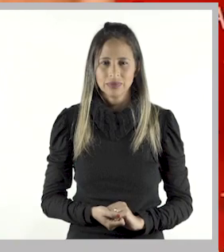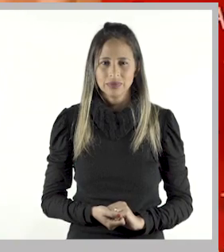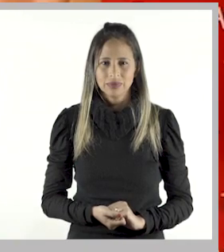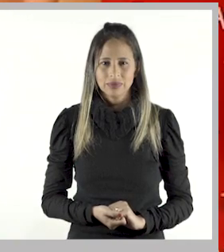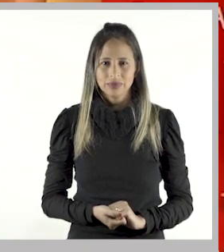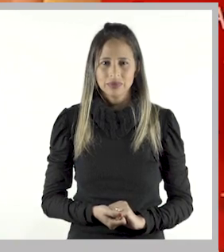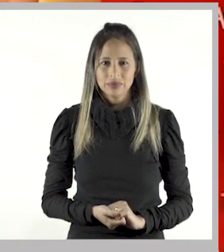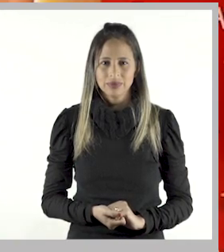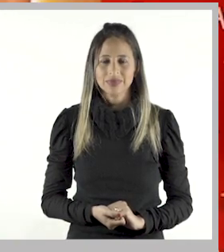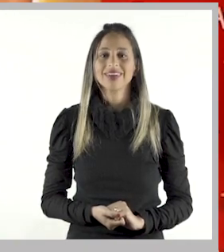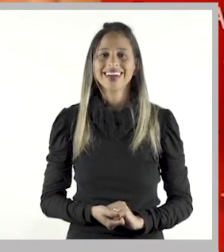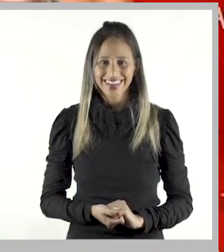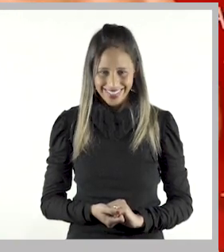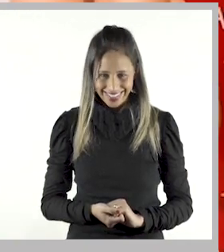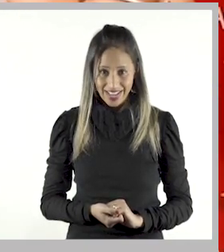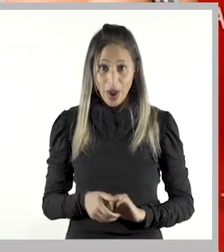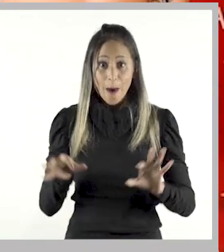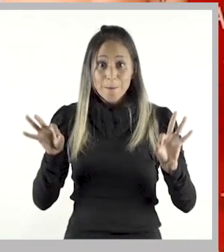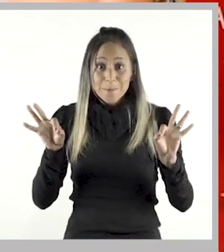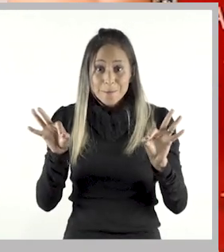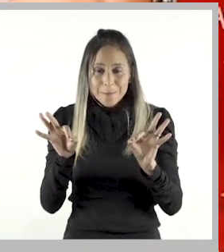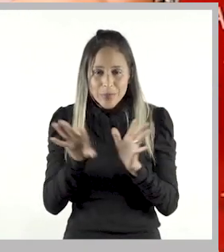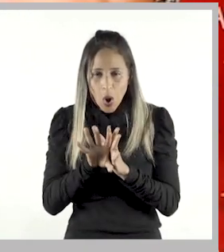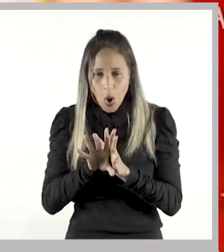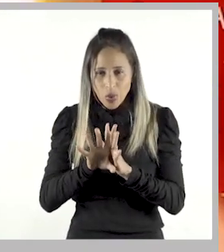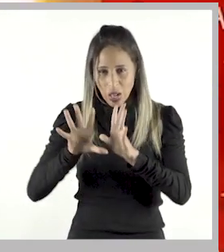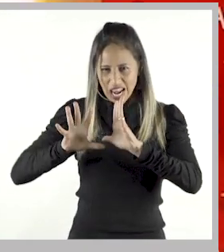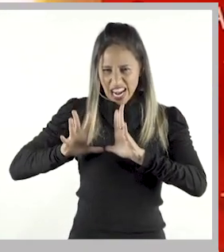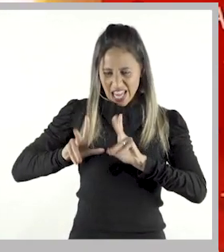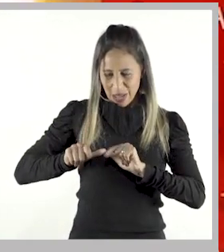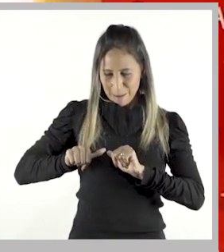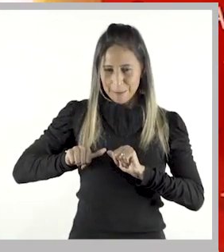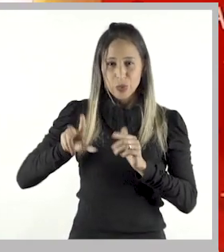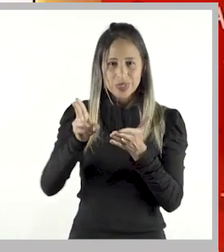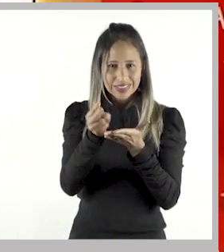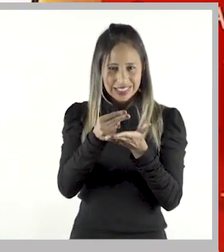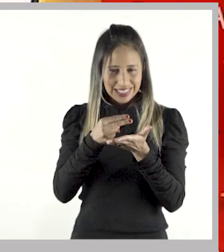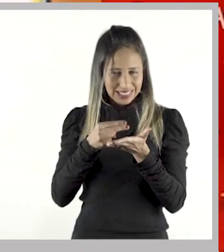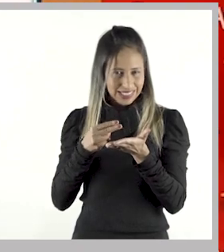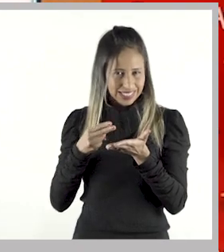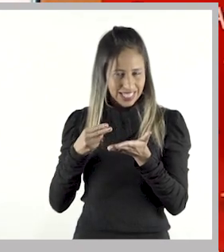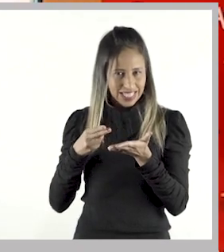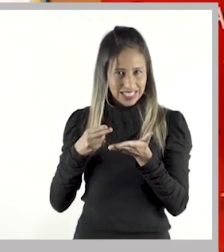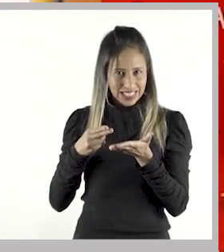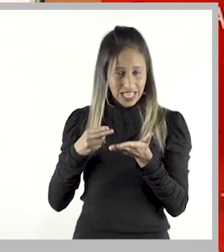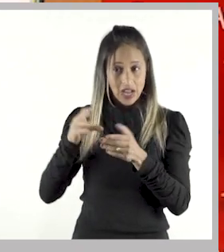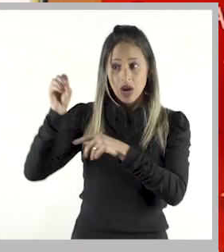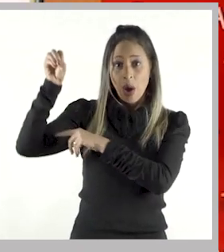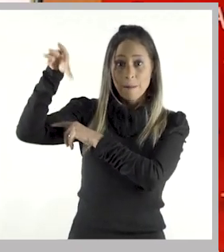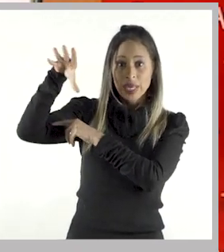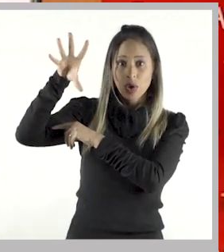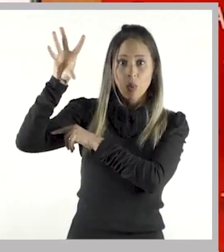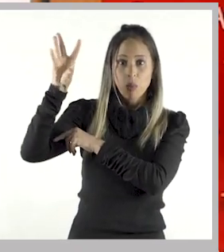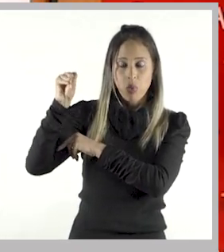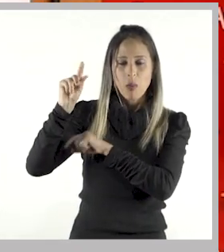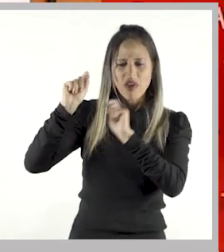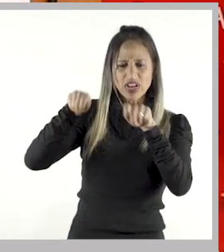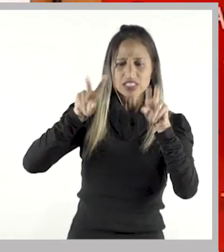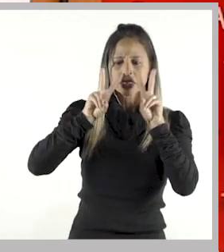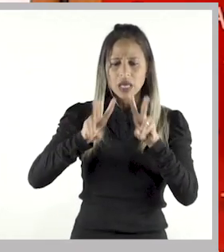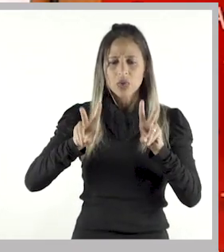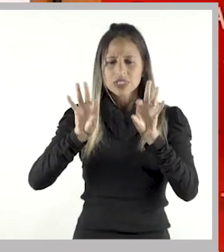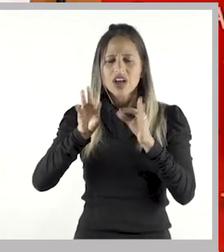Bom, acabei de passar meu desenho a limpo, né? E agora eu vou desligar a mesa de luz e ver se está tudo funcionando. Se faltou algum detalhe.